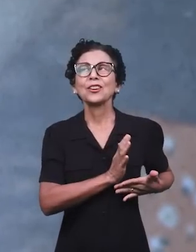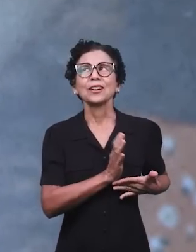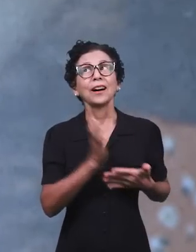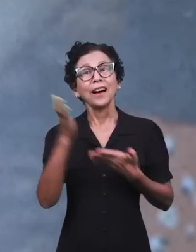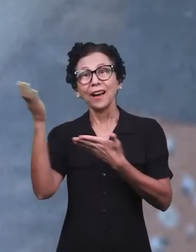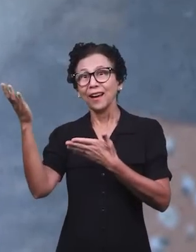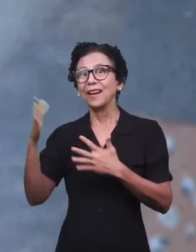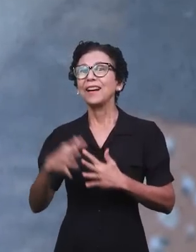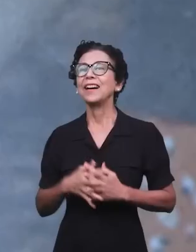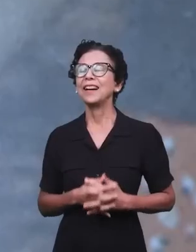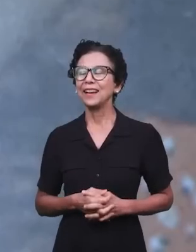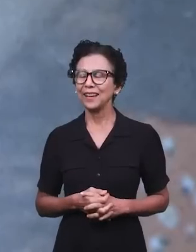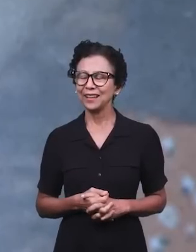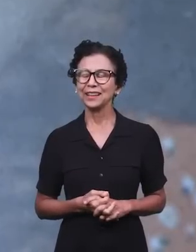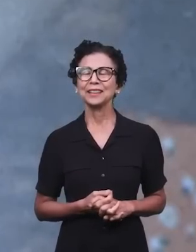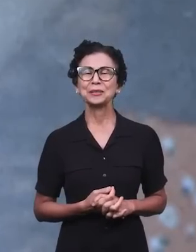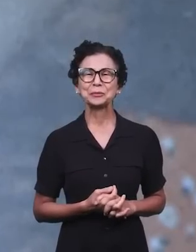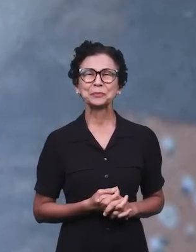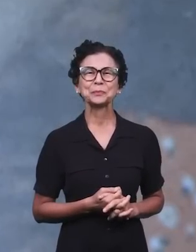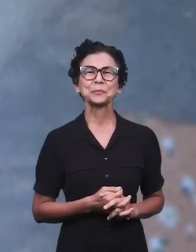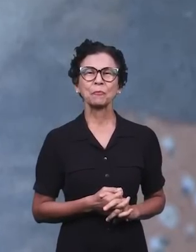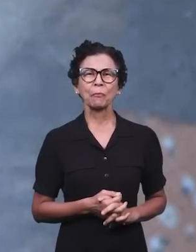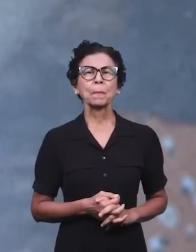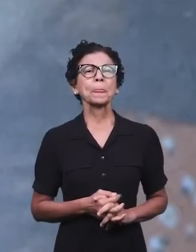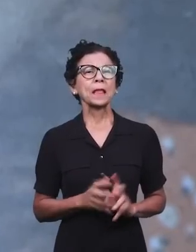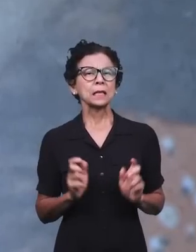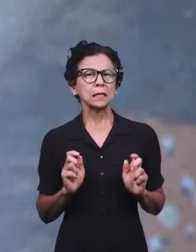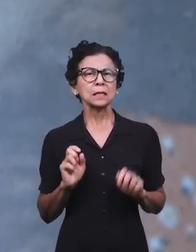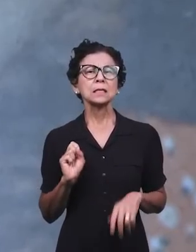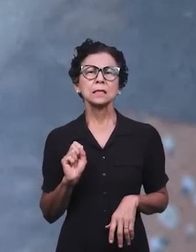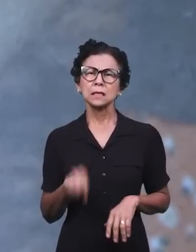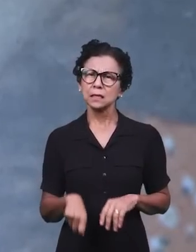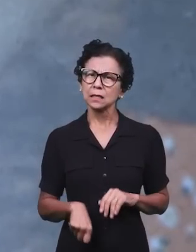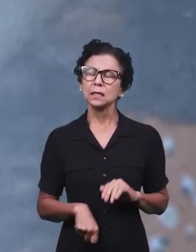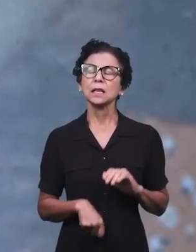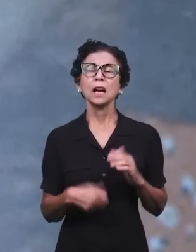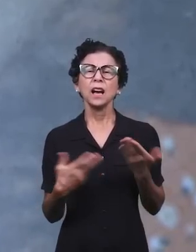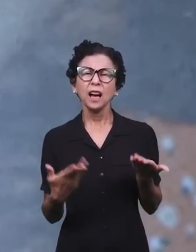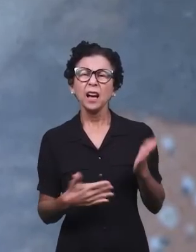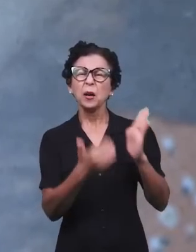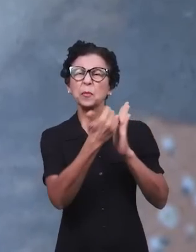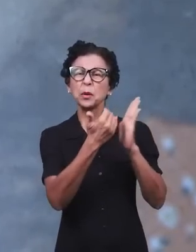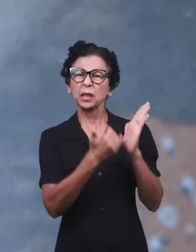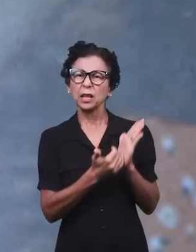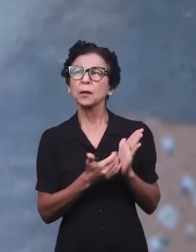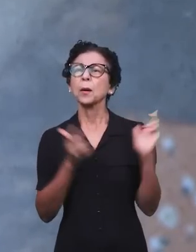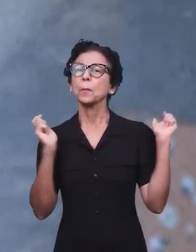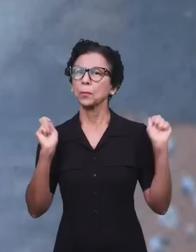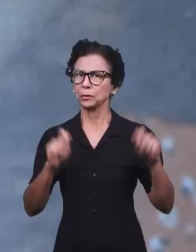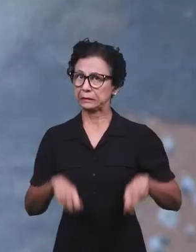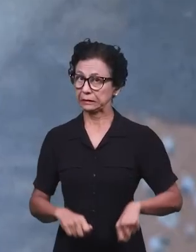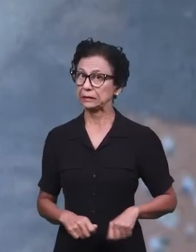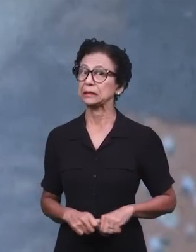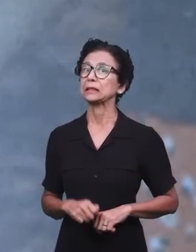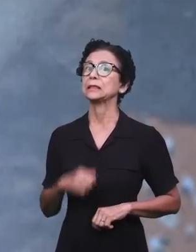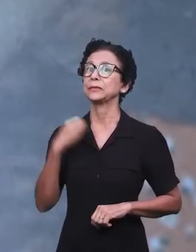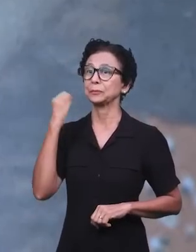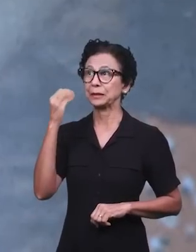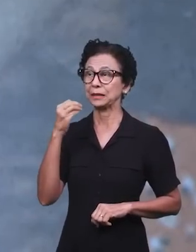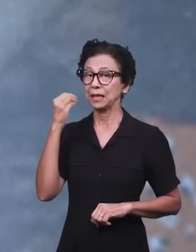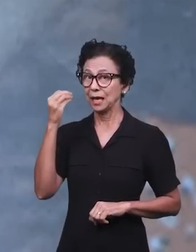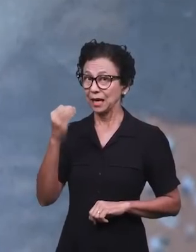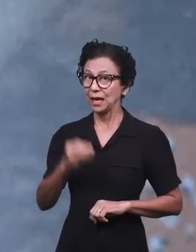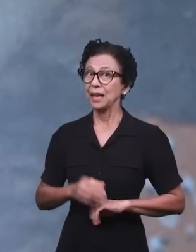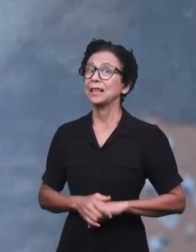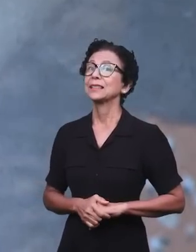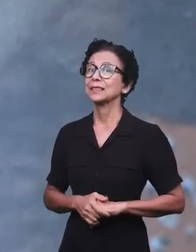coração. Sim, mesmo nesse conteúdo, nesse programa, você tem a oportunidade de falar com Deus, de ouvir a sua voz, de ter uma experiência. Eis que estou à porta e